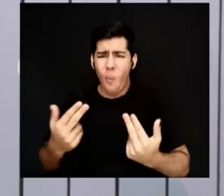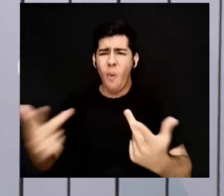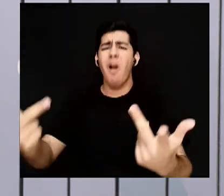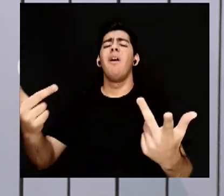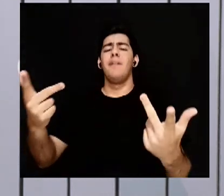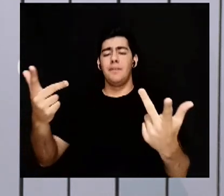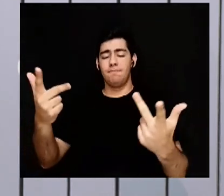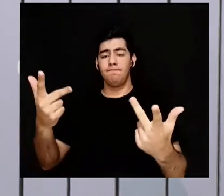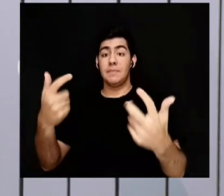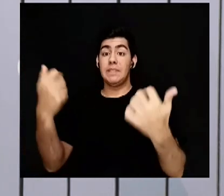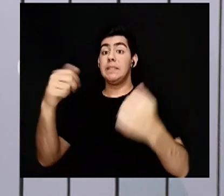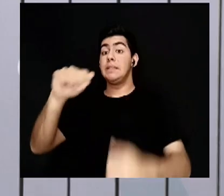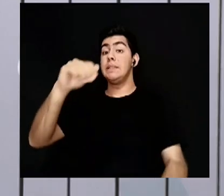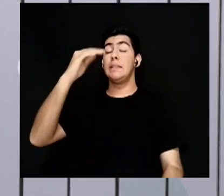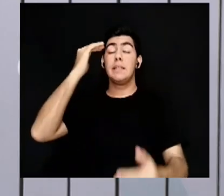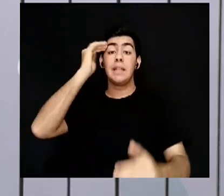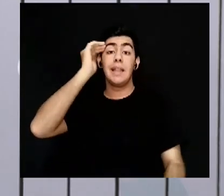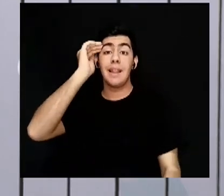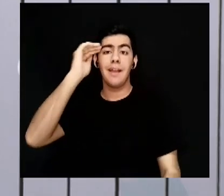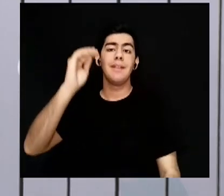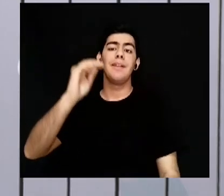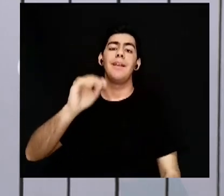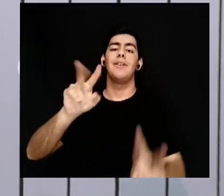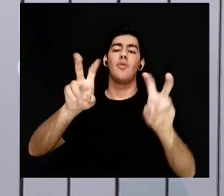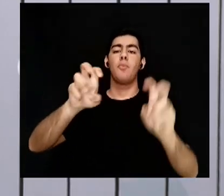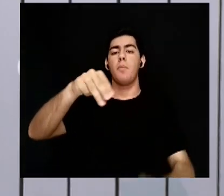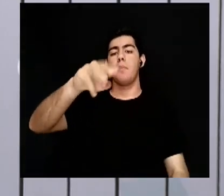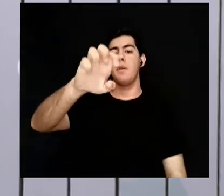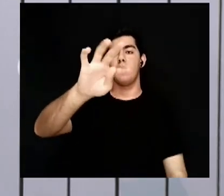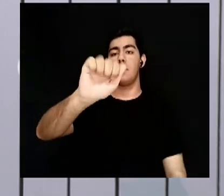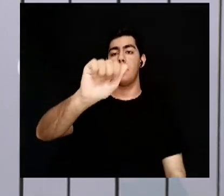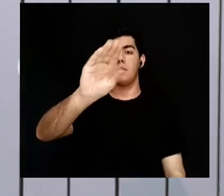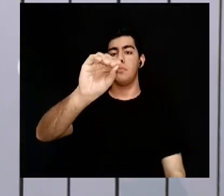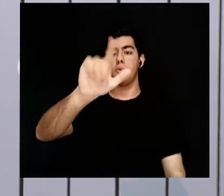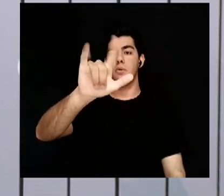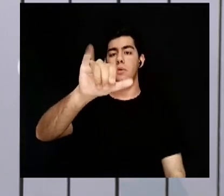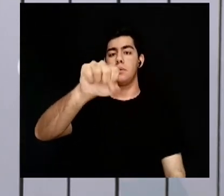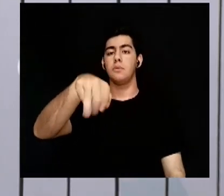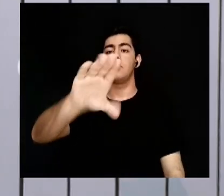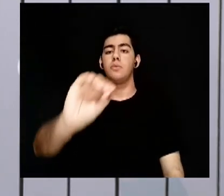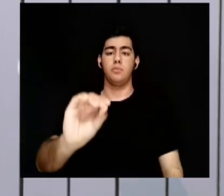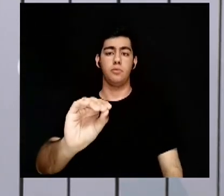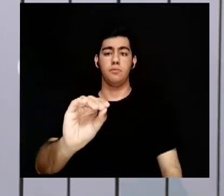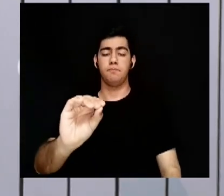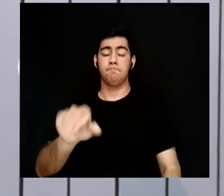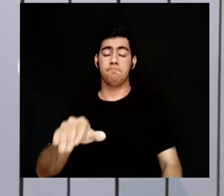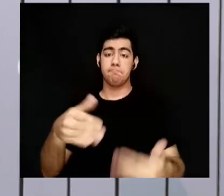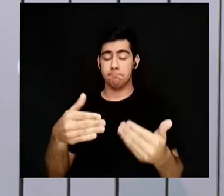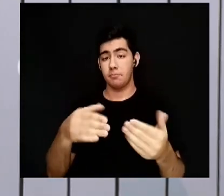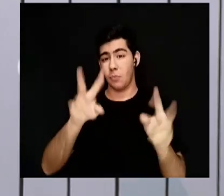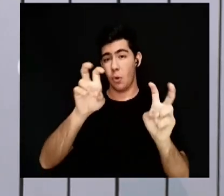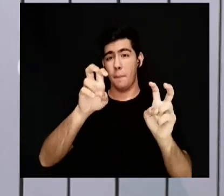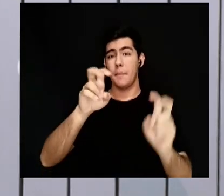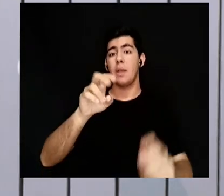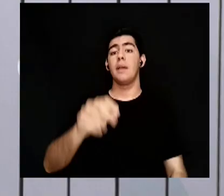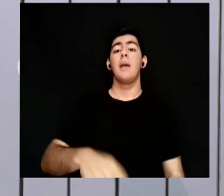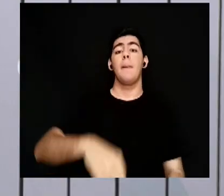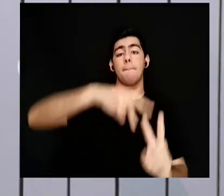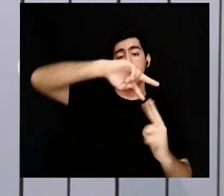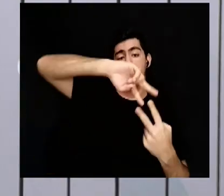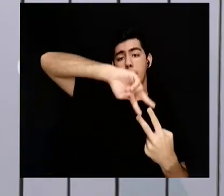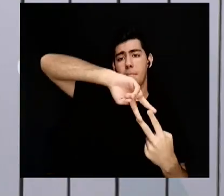nossos hormônios nesse processo, né? E quando a gente fala em genética e metabolismo, doutora, existe realmente